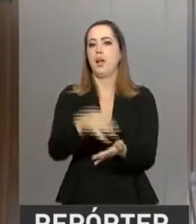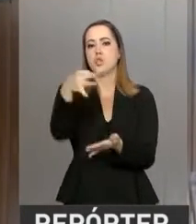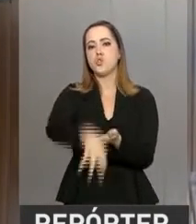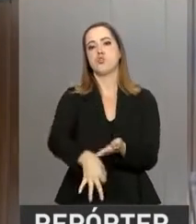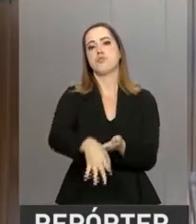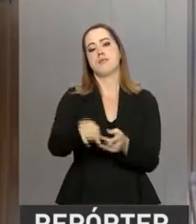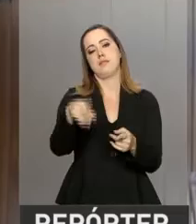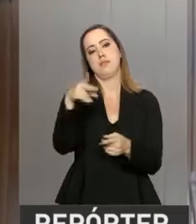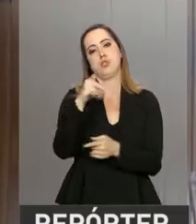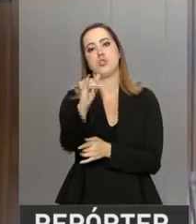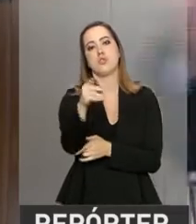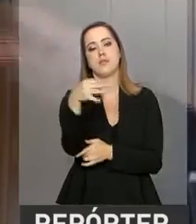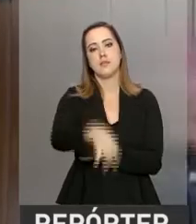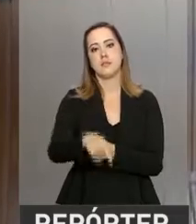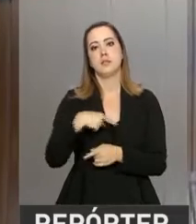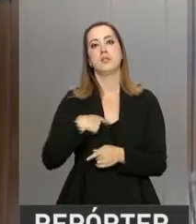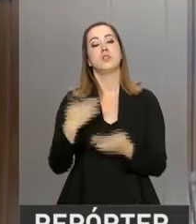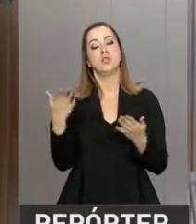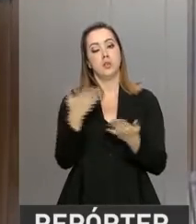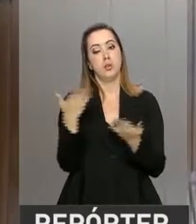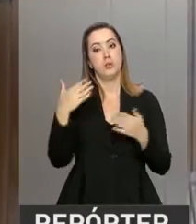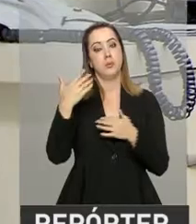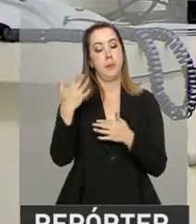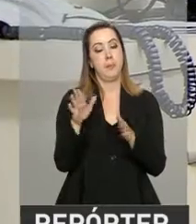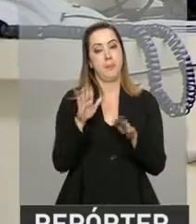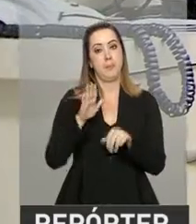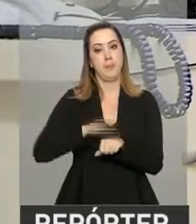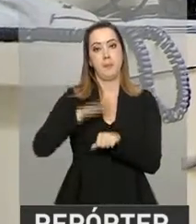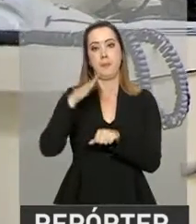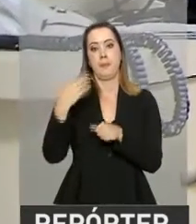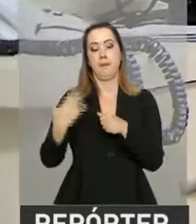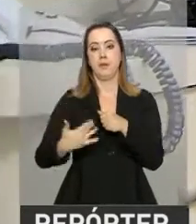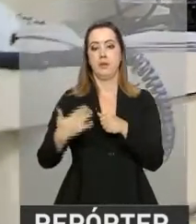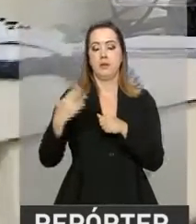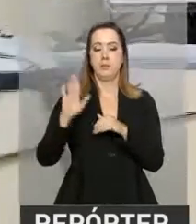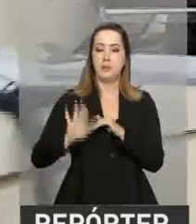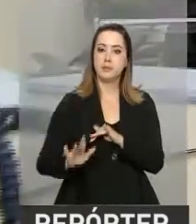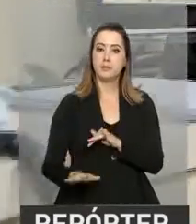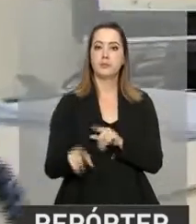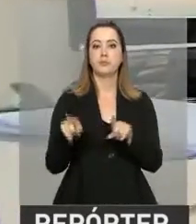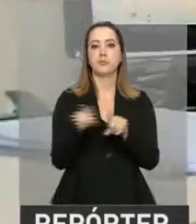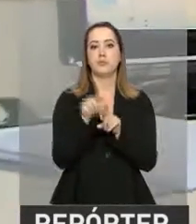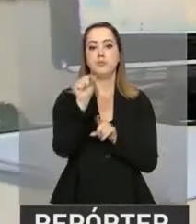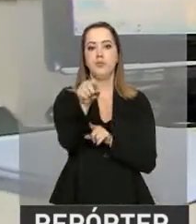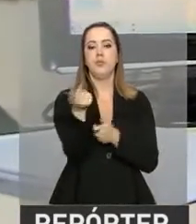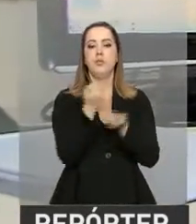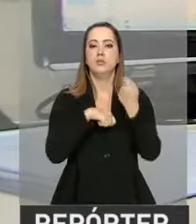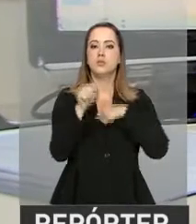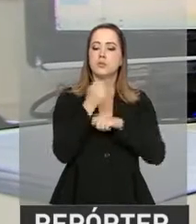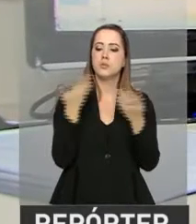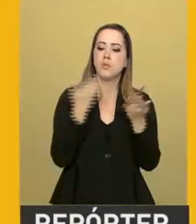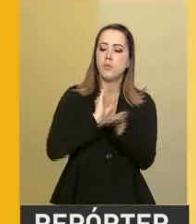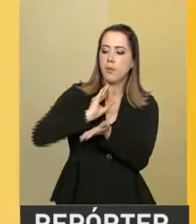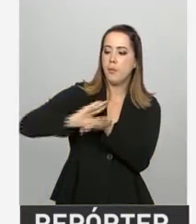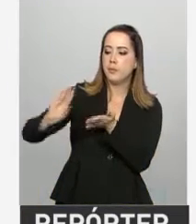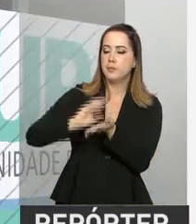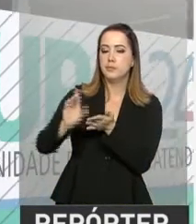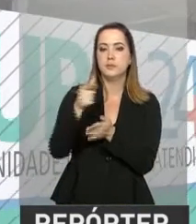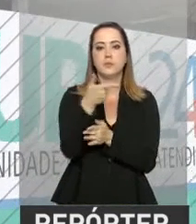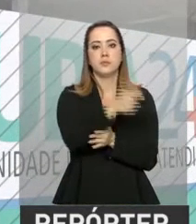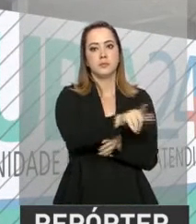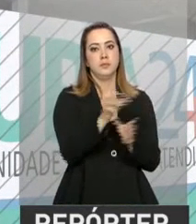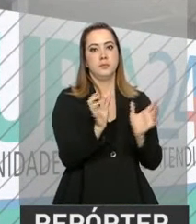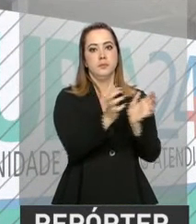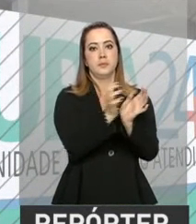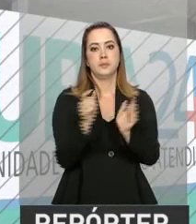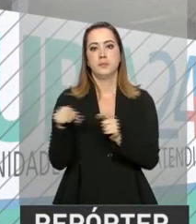não embutem no preço um eventual atraso recebi com a economia os recursos vão ser reaplicadas em outras áreas serão